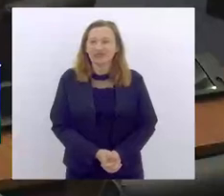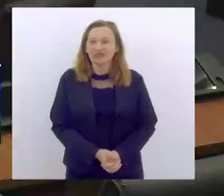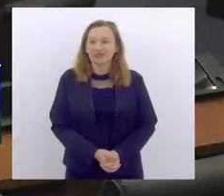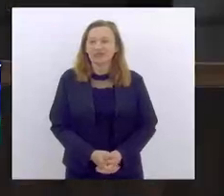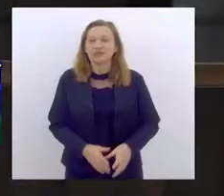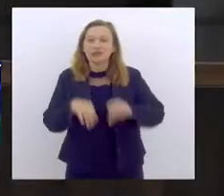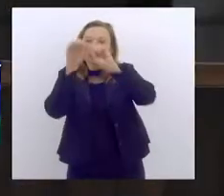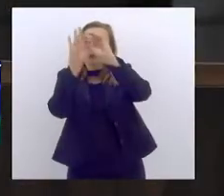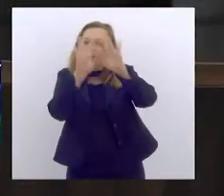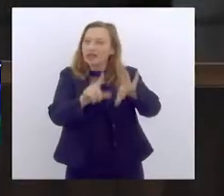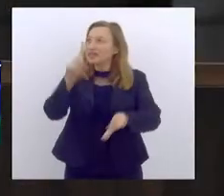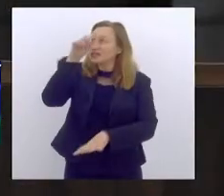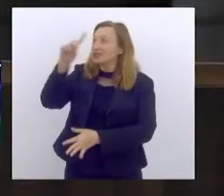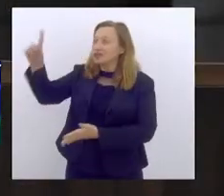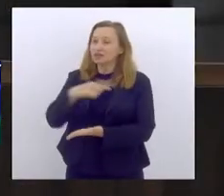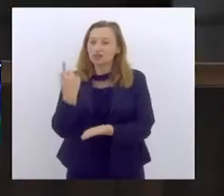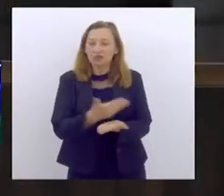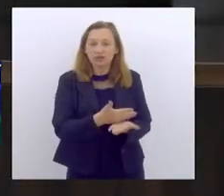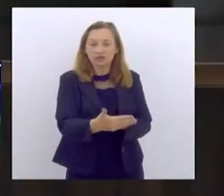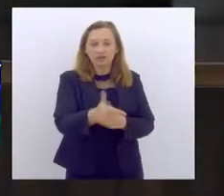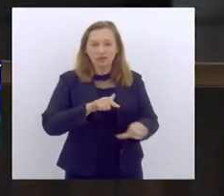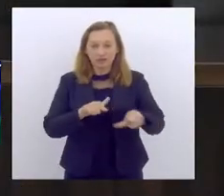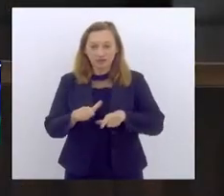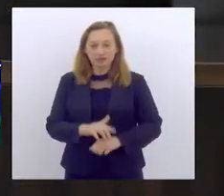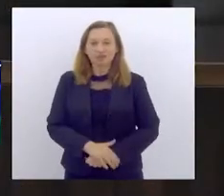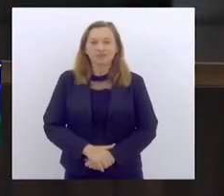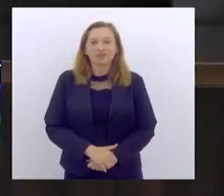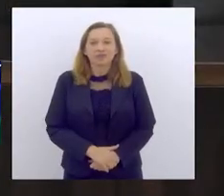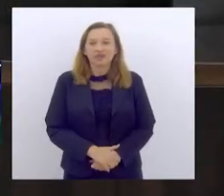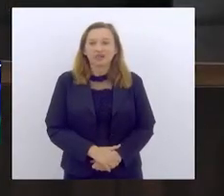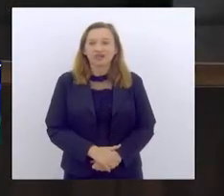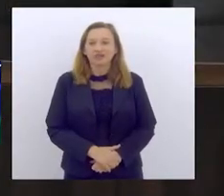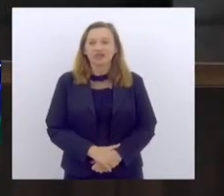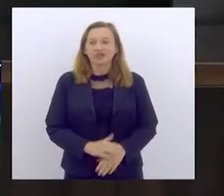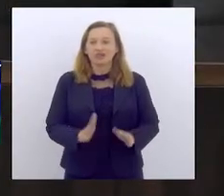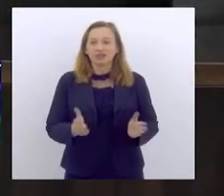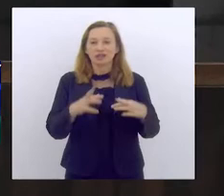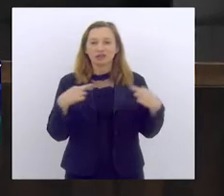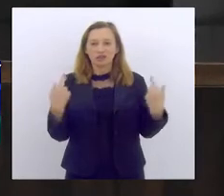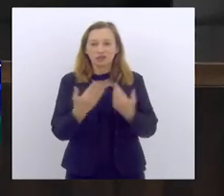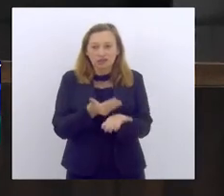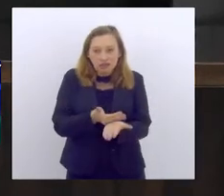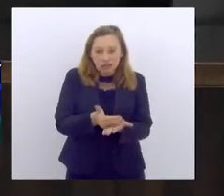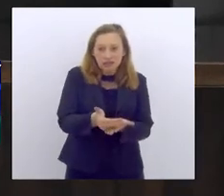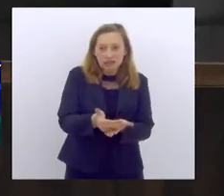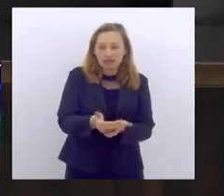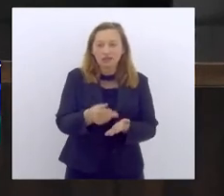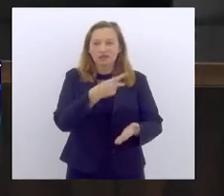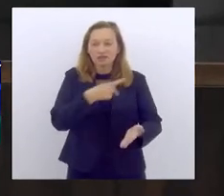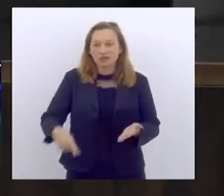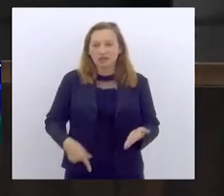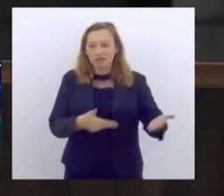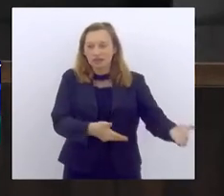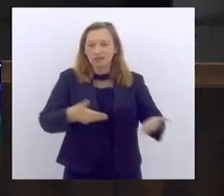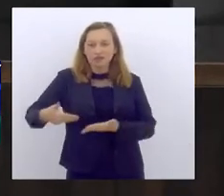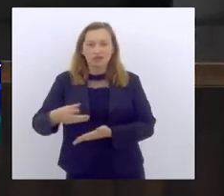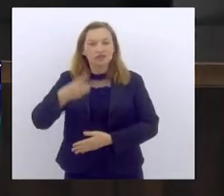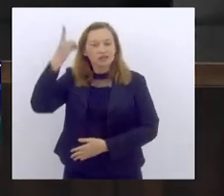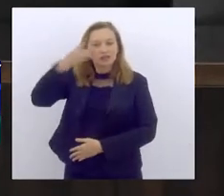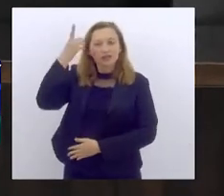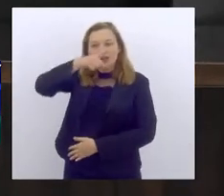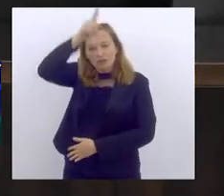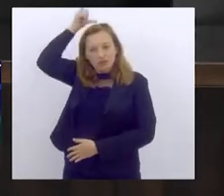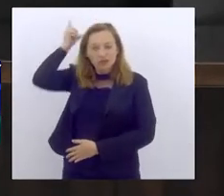em havendo número legal e sob a proteção de Deus iniciamos os trabalhos está aberta a sessão a presidência convida o senhor Deputado